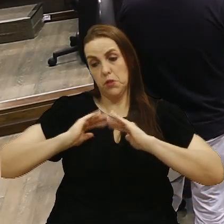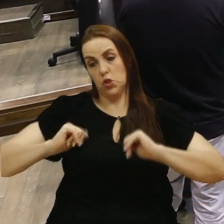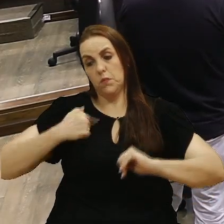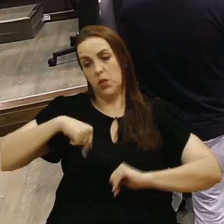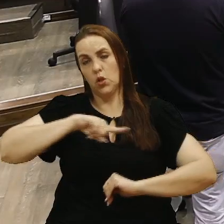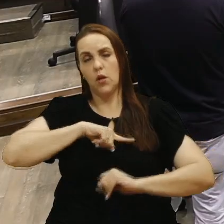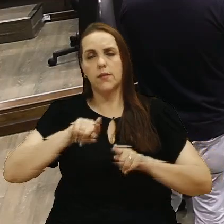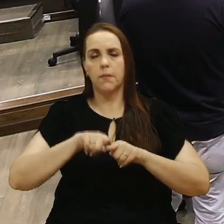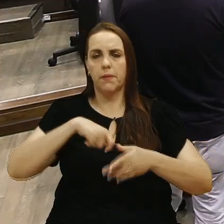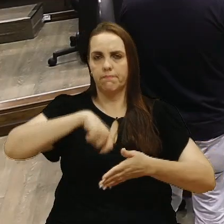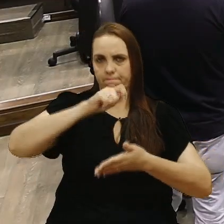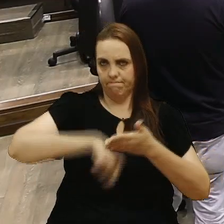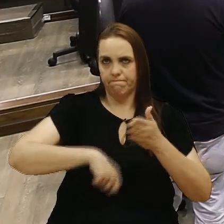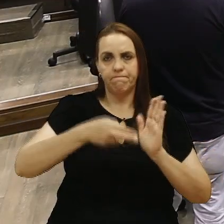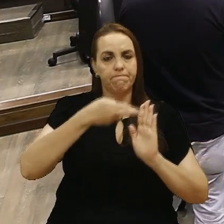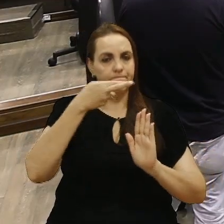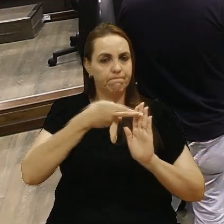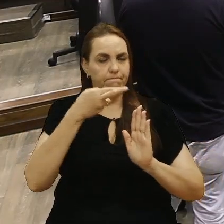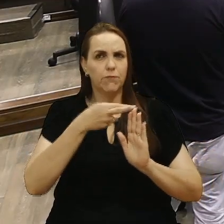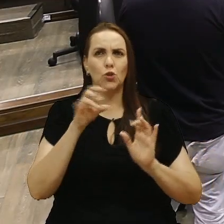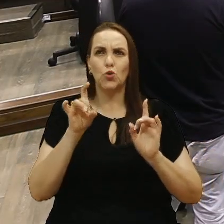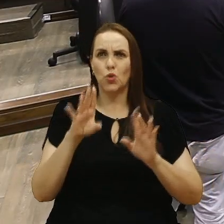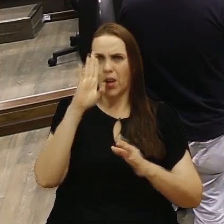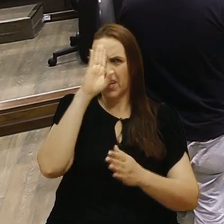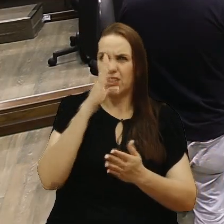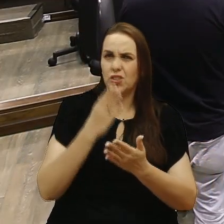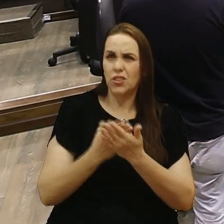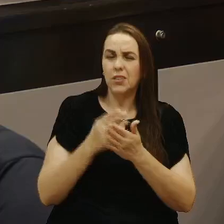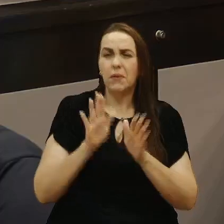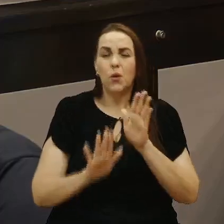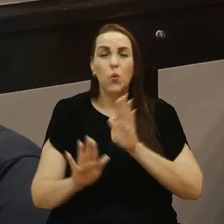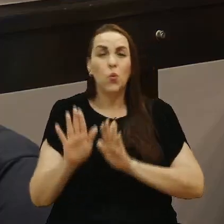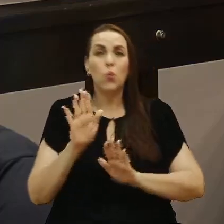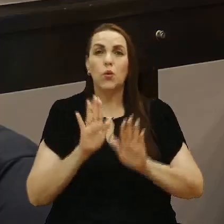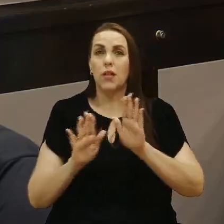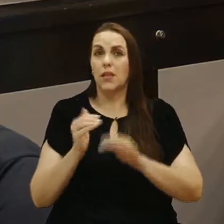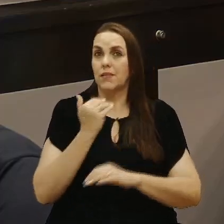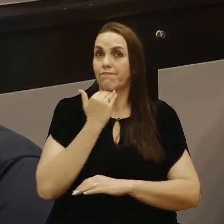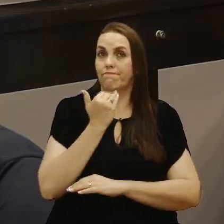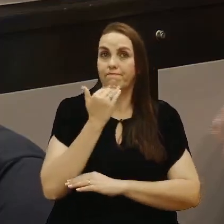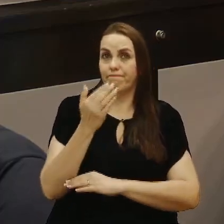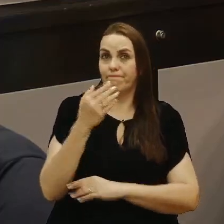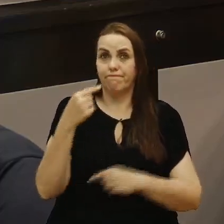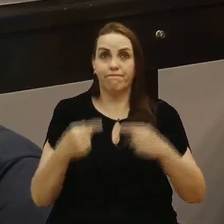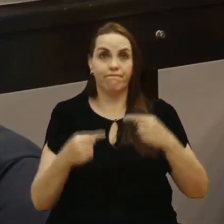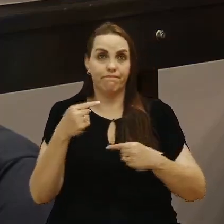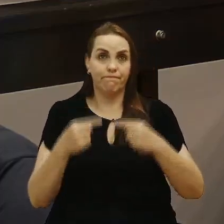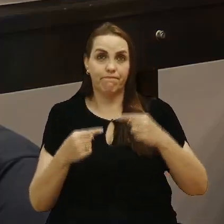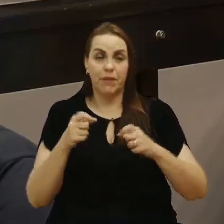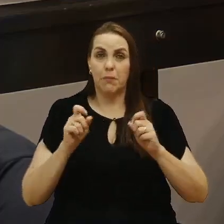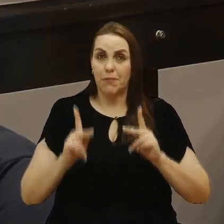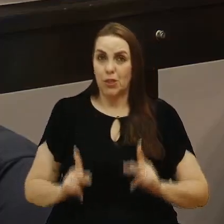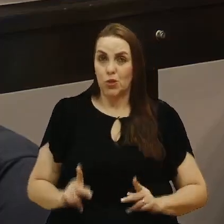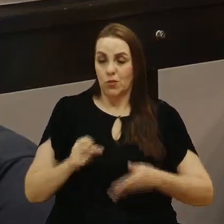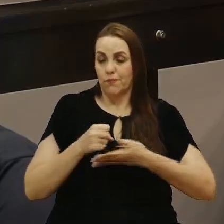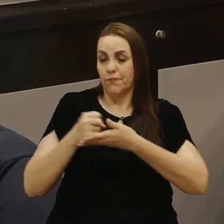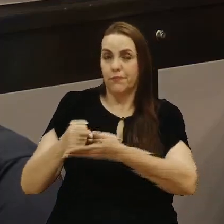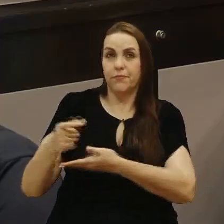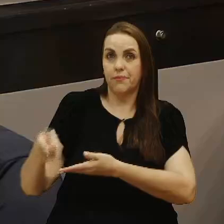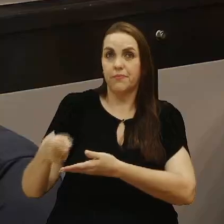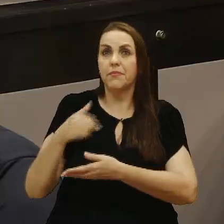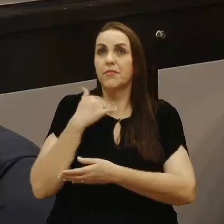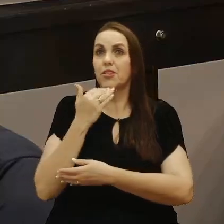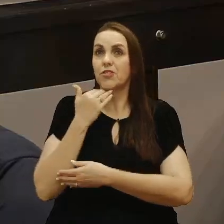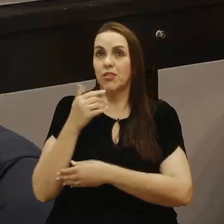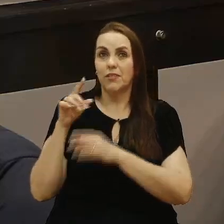esse requerimento do senhor. Eu só acho que a gente tem que tomar cuidado, porque não adianta vocês virem aí debater, o pessoal mais da base, o trabalhador, e depois os